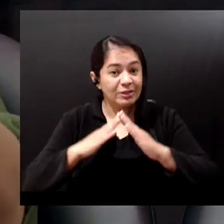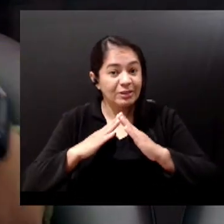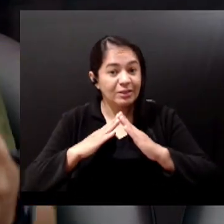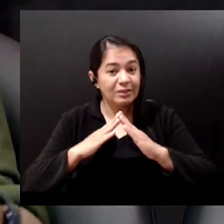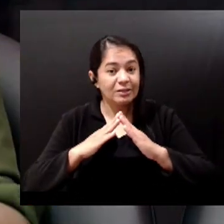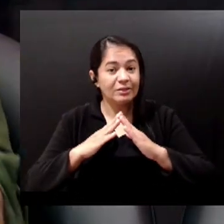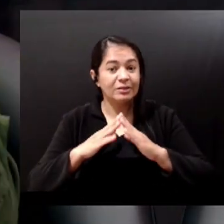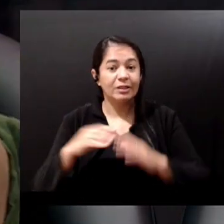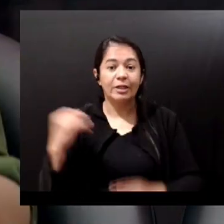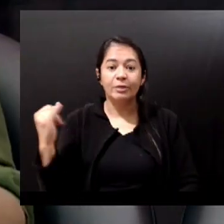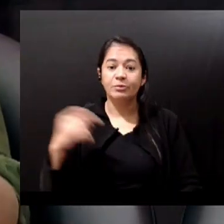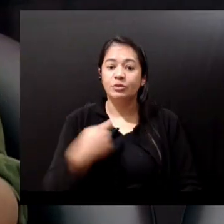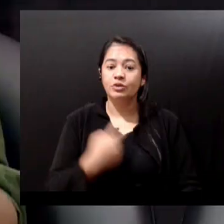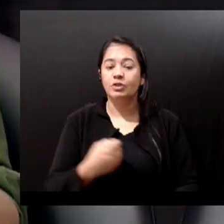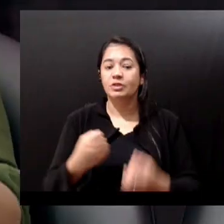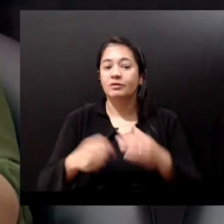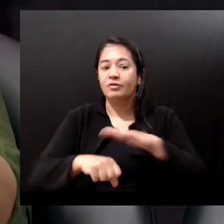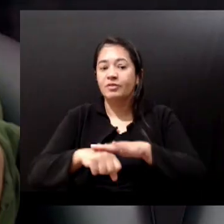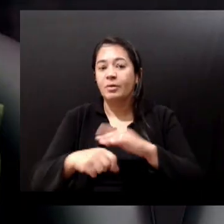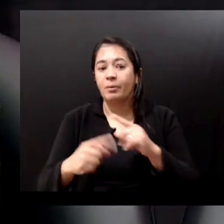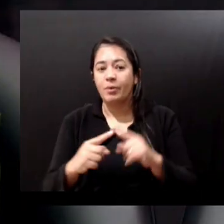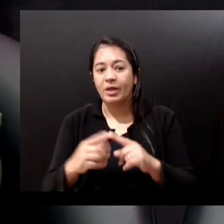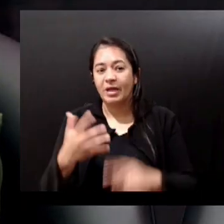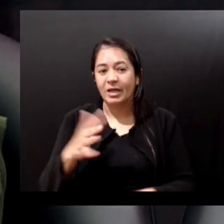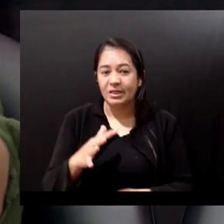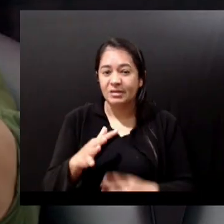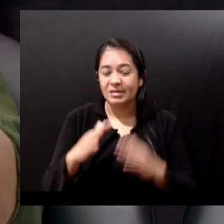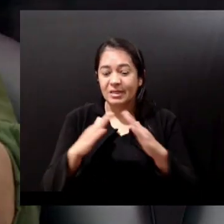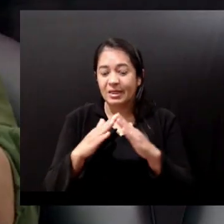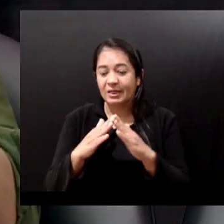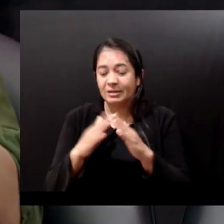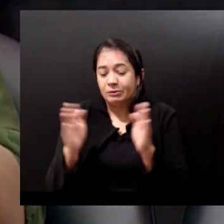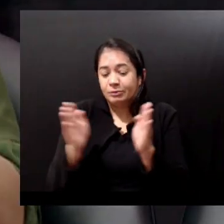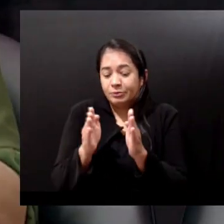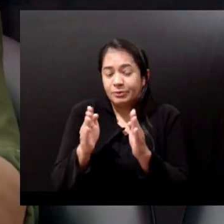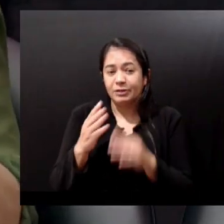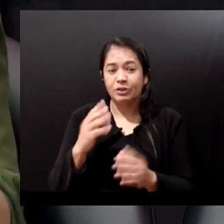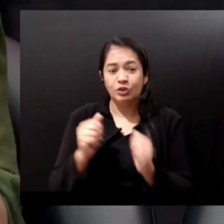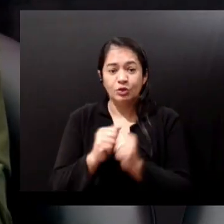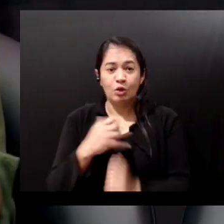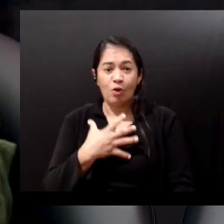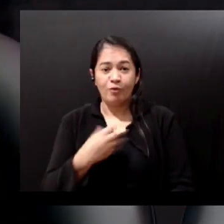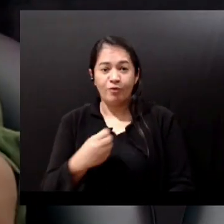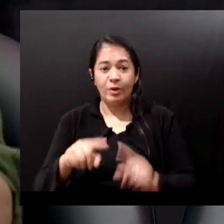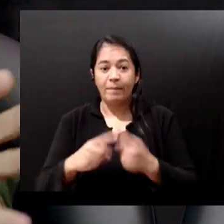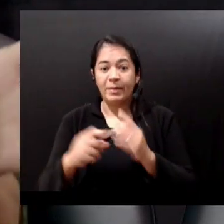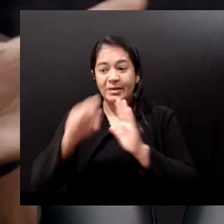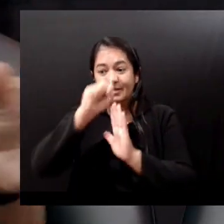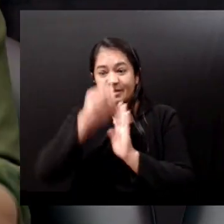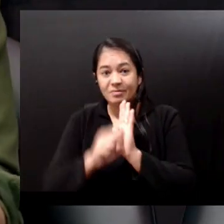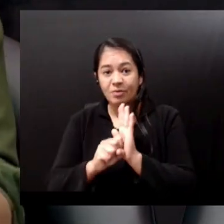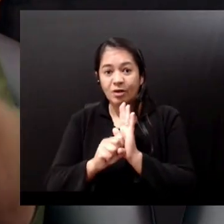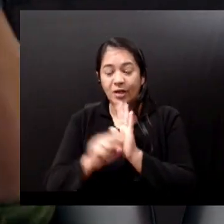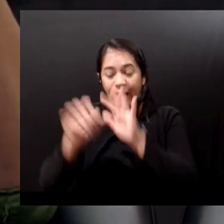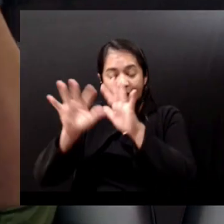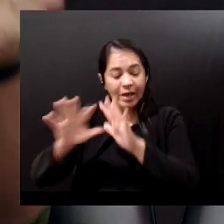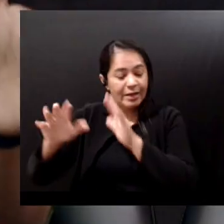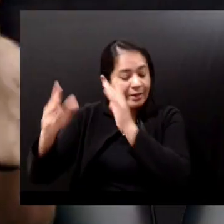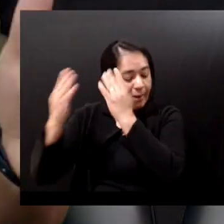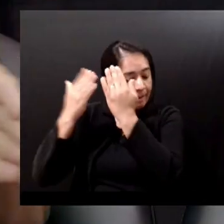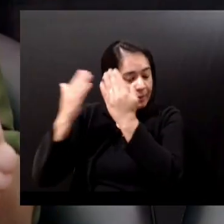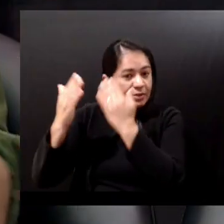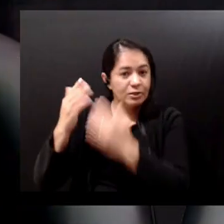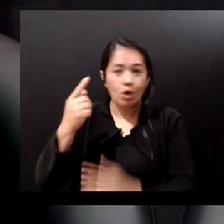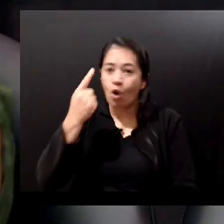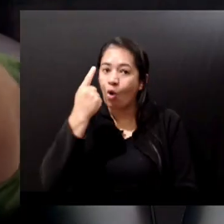muitas vezes da casa é pequena, com filhos, etc. Mas simbolicamente, no campo psíquico, é importante você, nem que seja um livro. Olha, eu vou